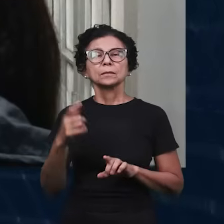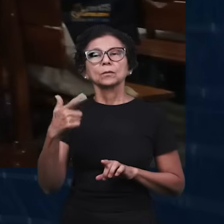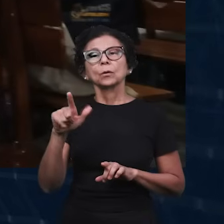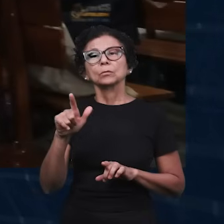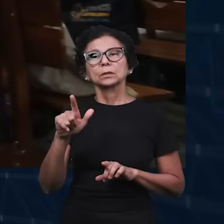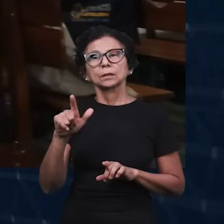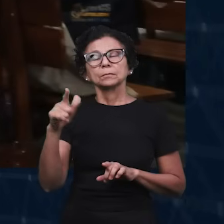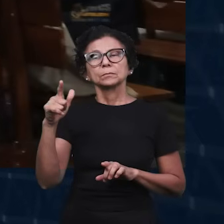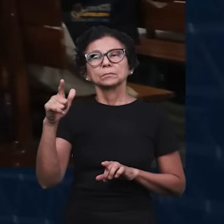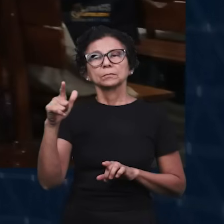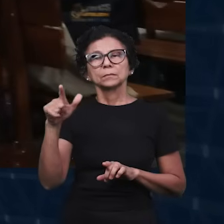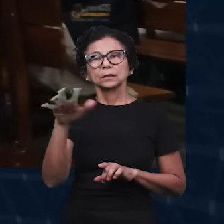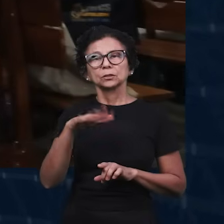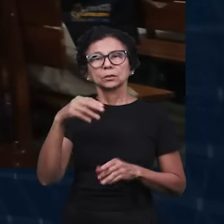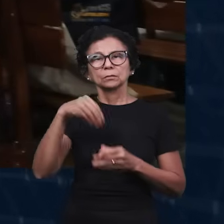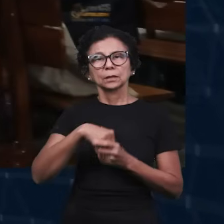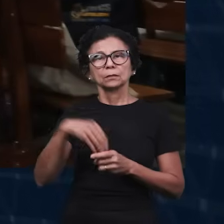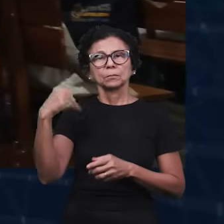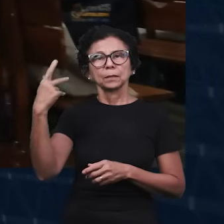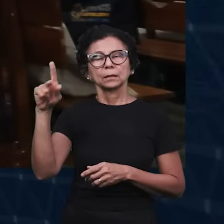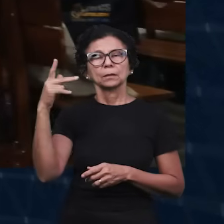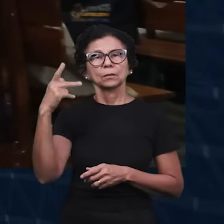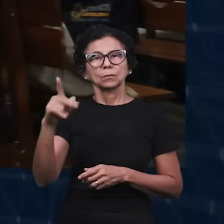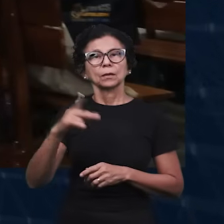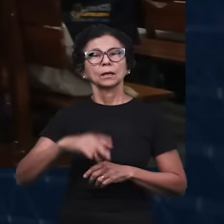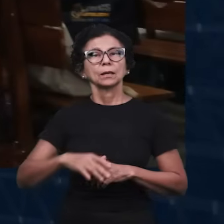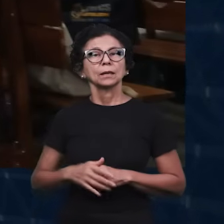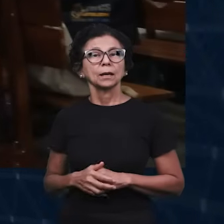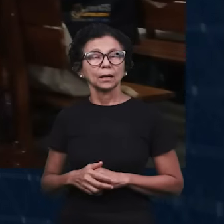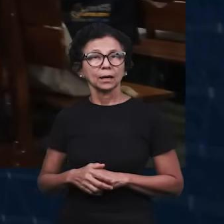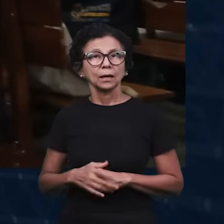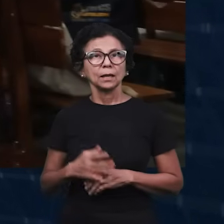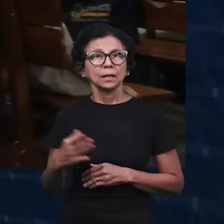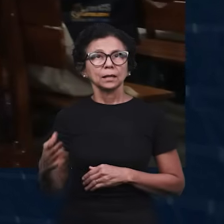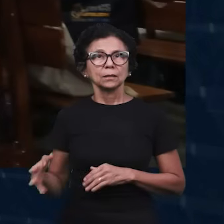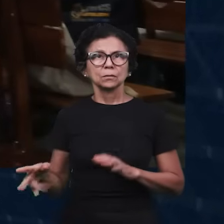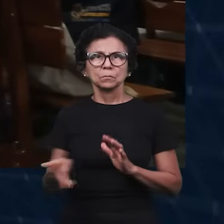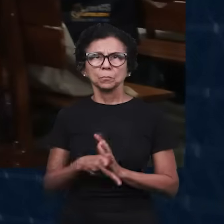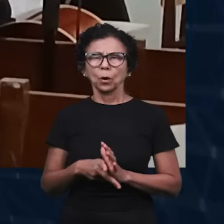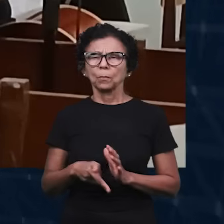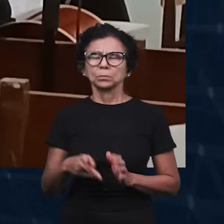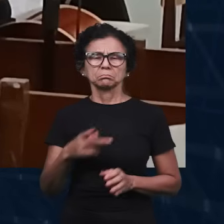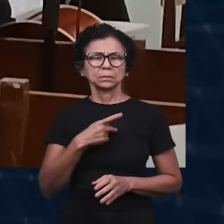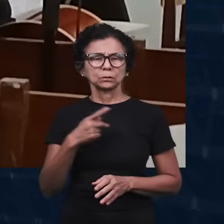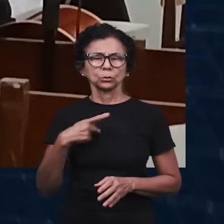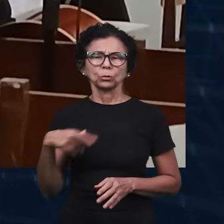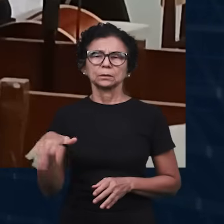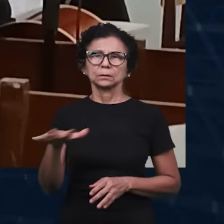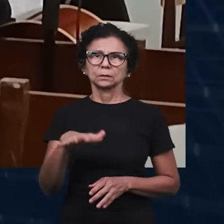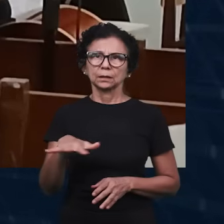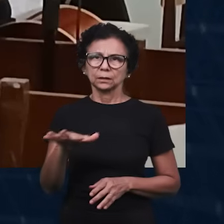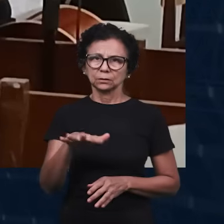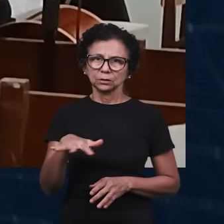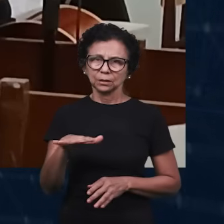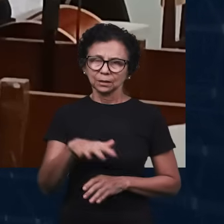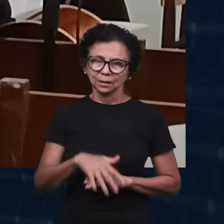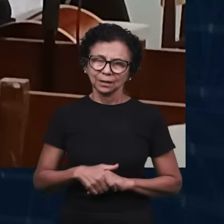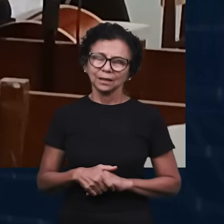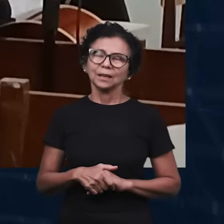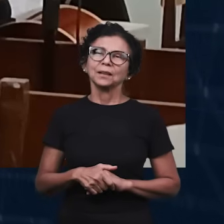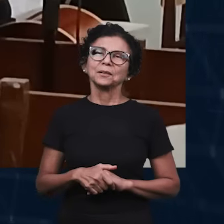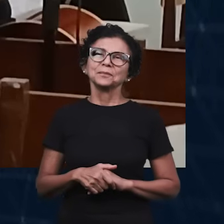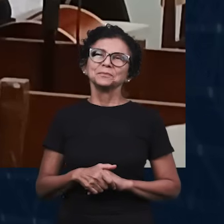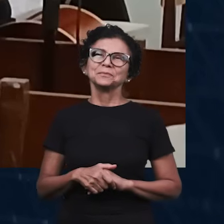da Assunção. As aulas foram ministradas pelos pastores locais, proporcionando aos